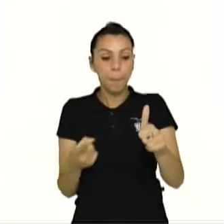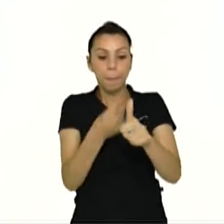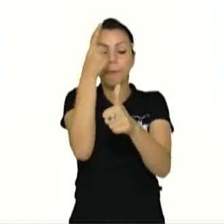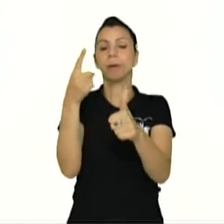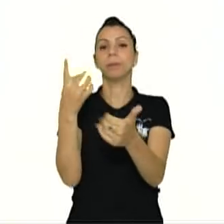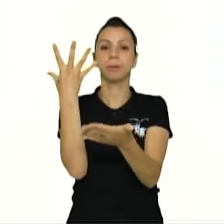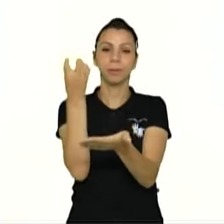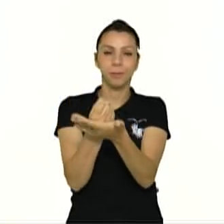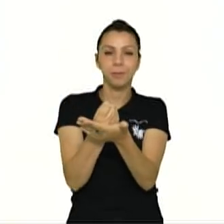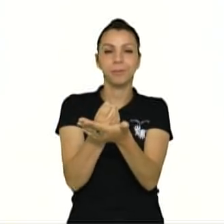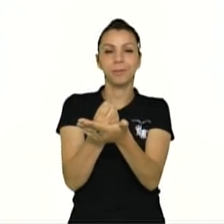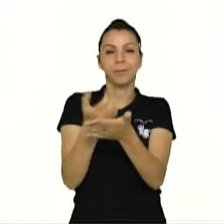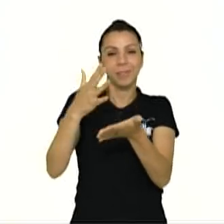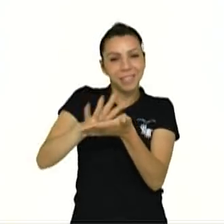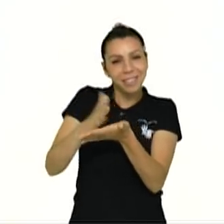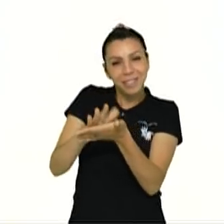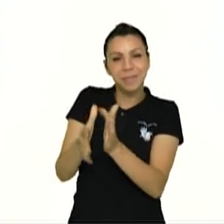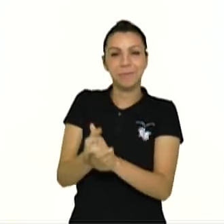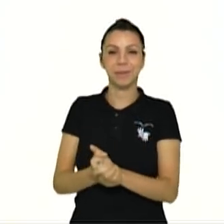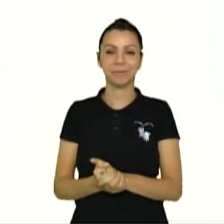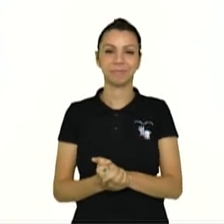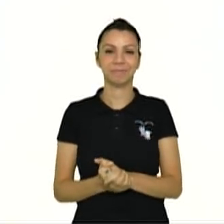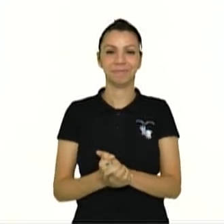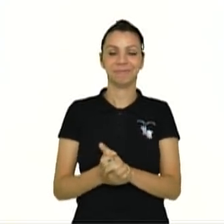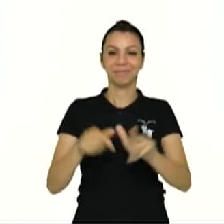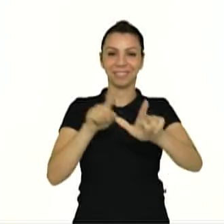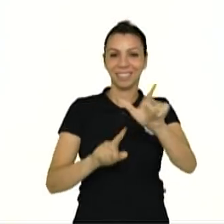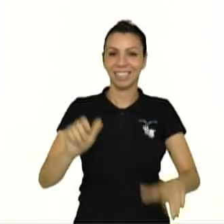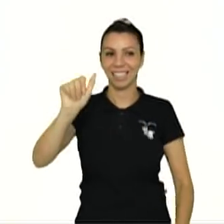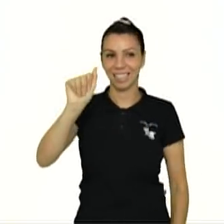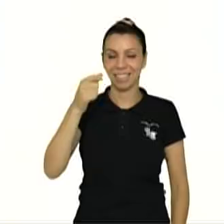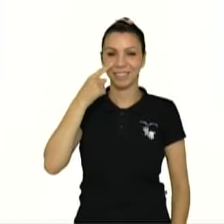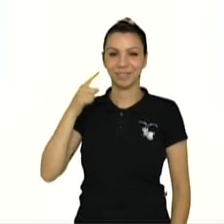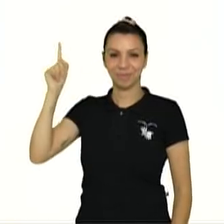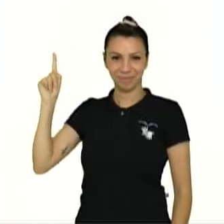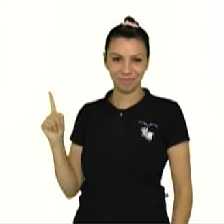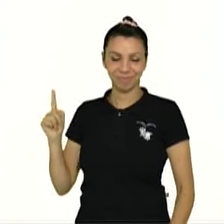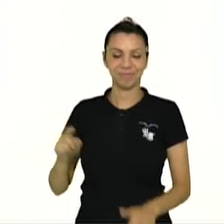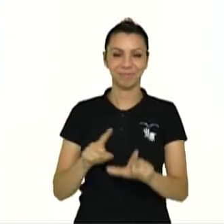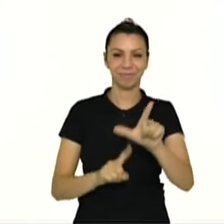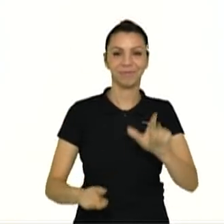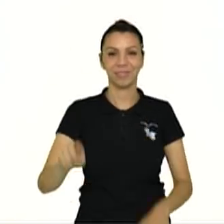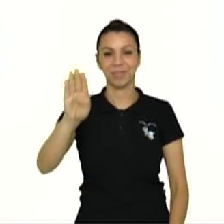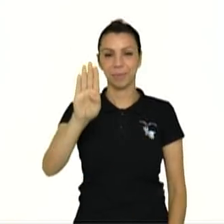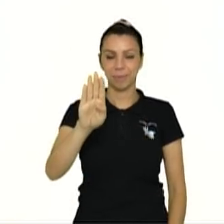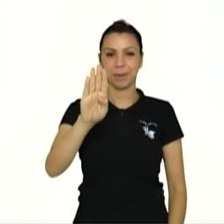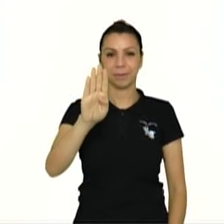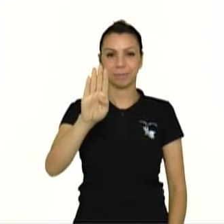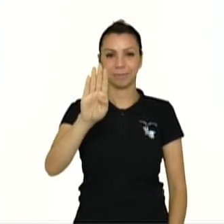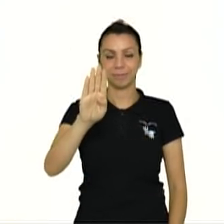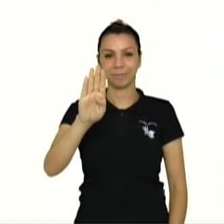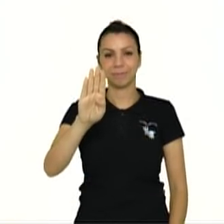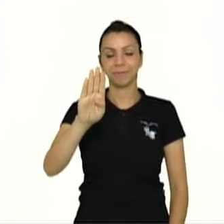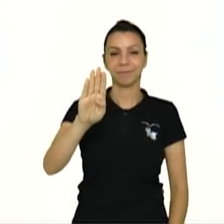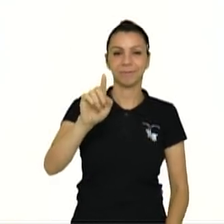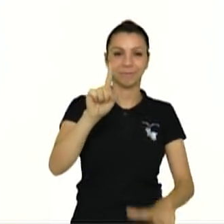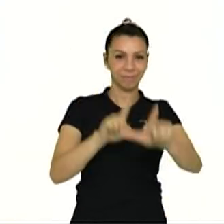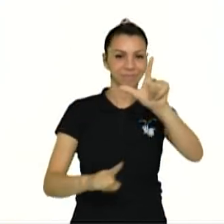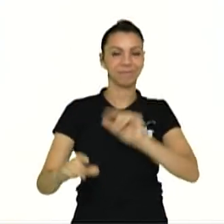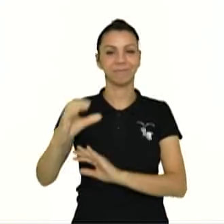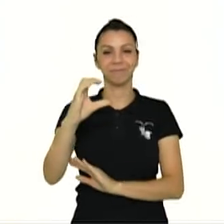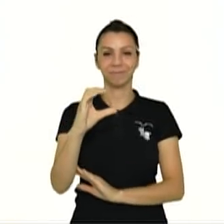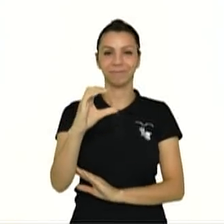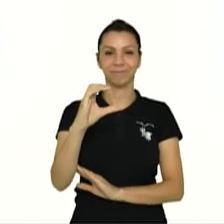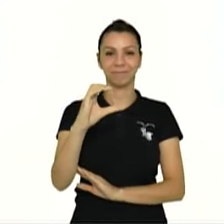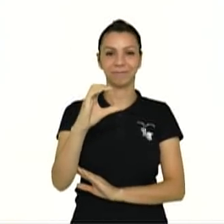sambas. Vamos lá? Alternativa A, Lua Bonita. Alternativa B, Garota de Ipanema. Alternativa